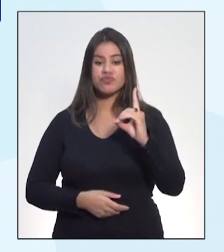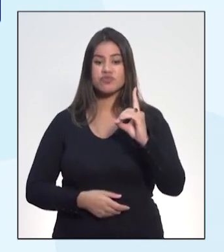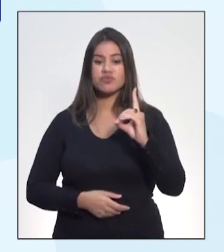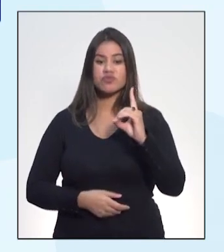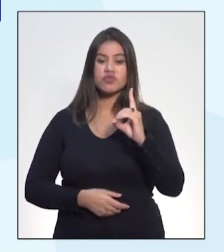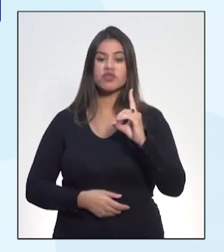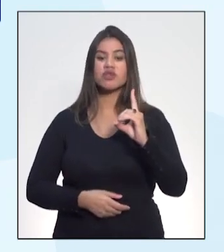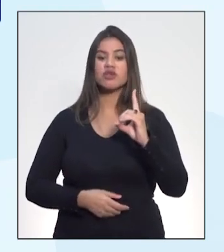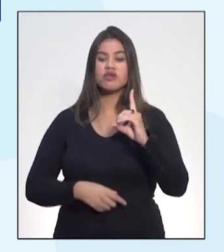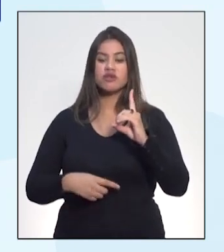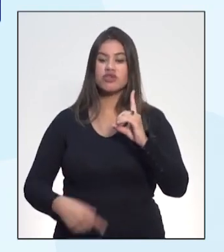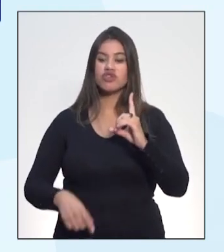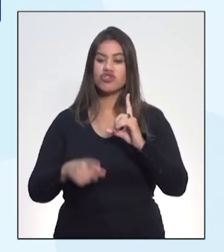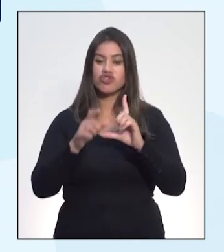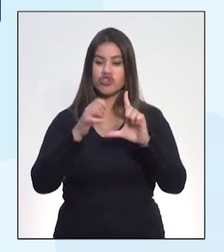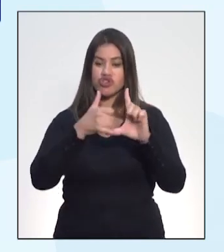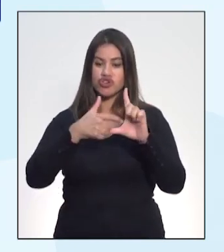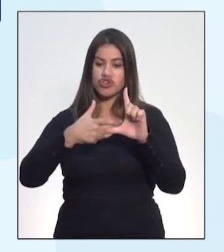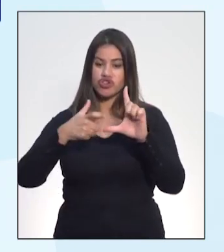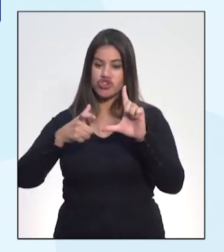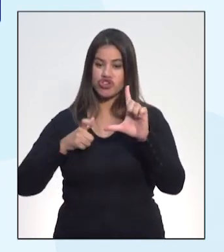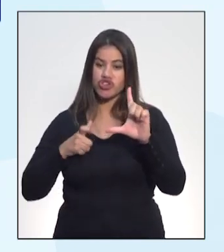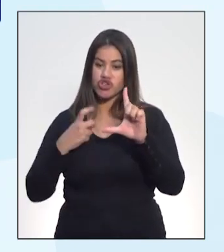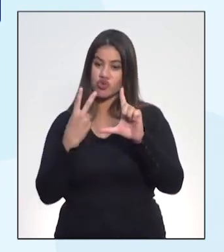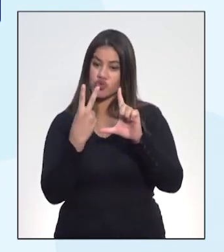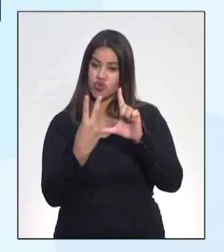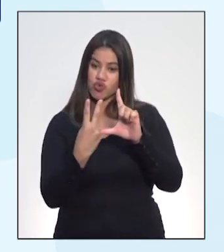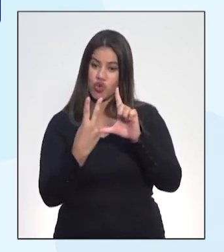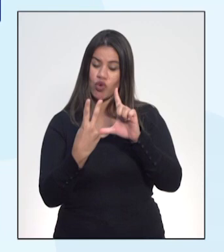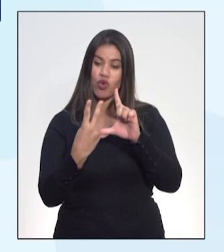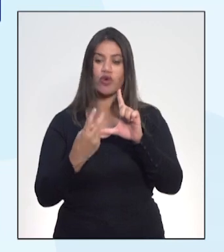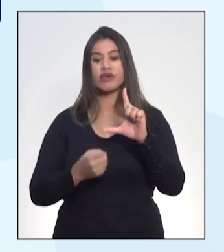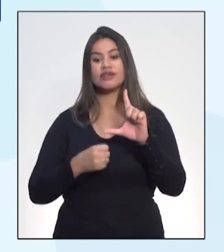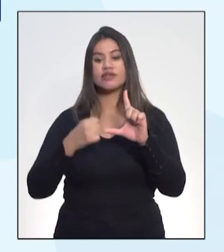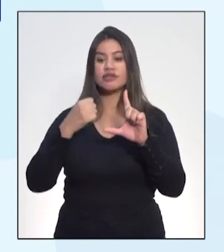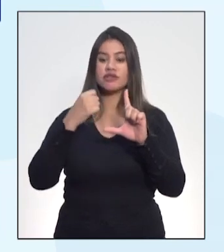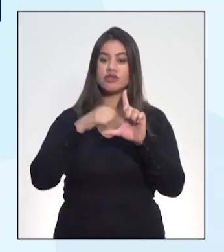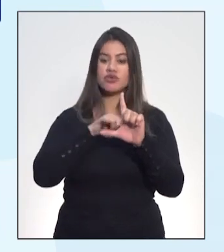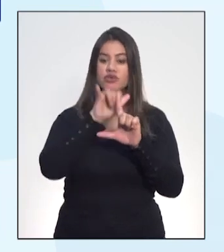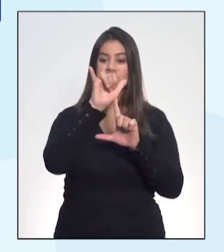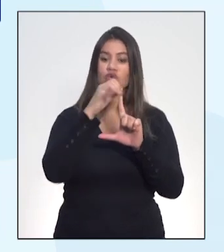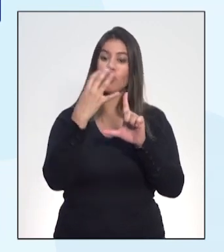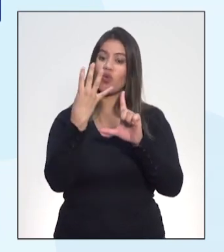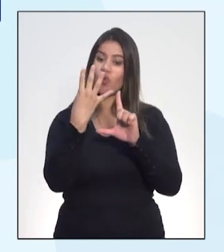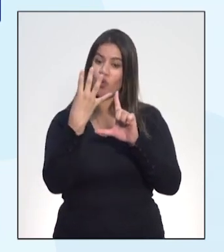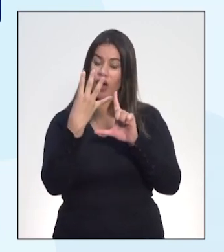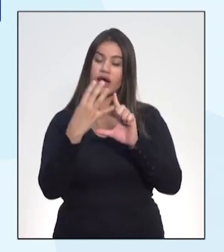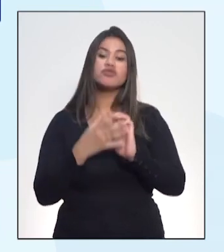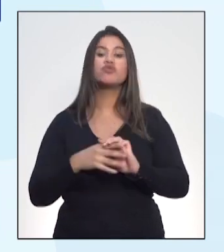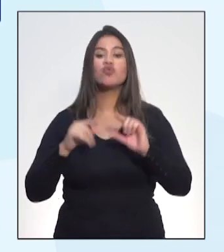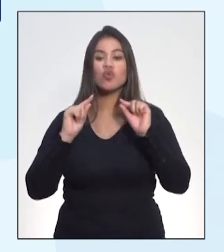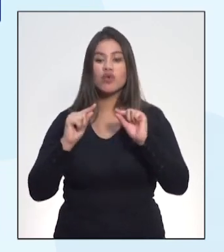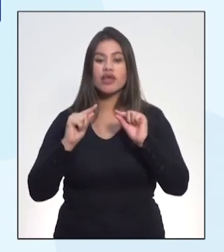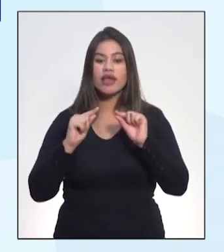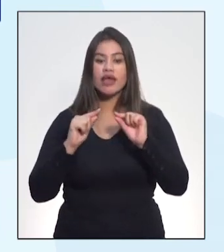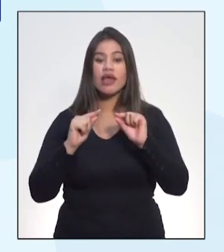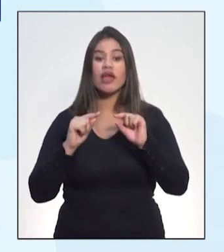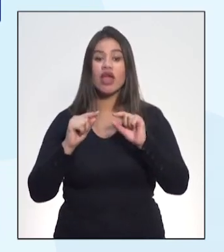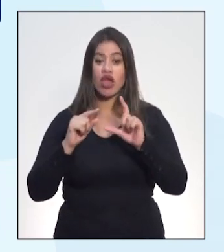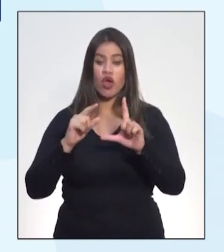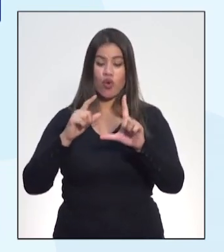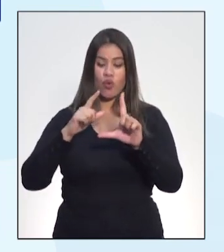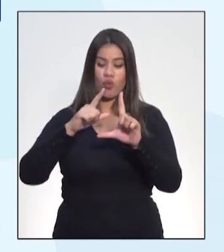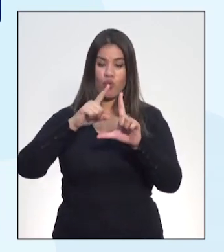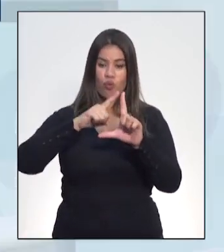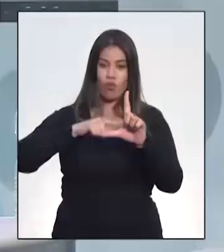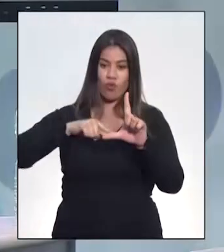eixo X no 2 e o eixo Y no 4. Então, não se esqueçam que esse tipo de função, o vértice está em cima do eixo